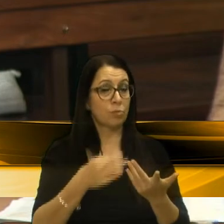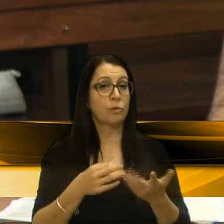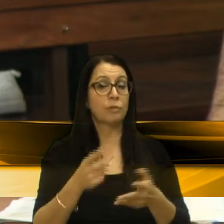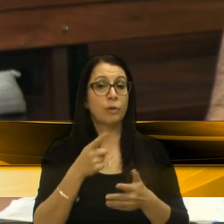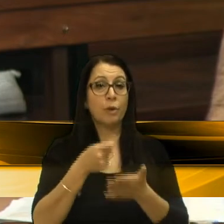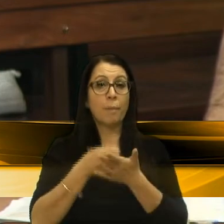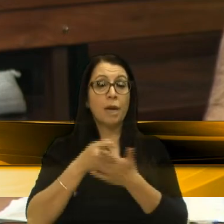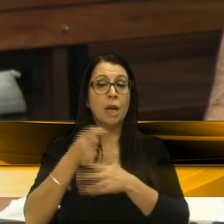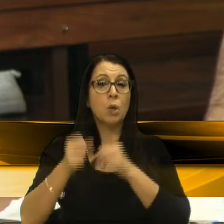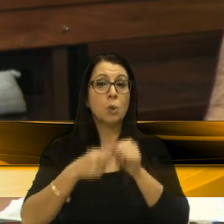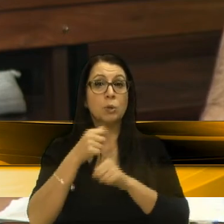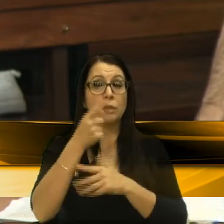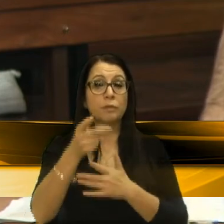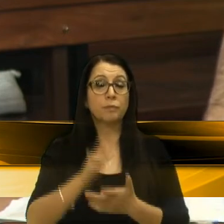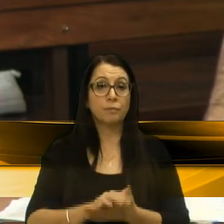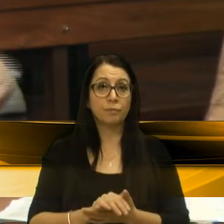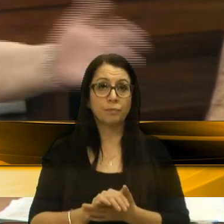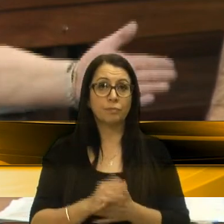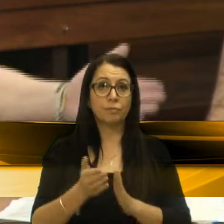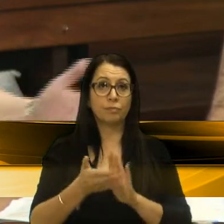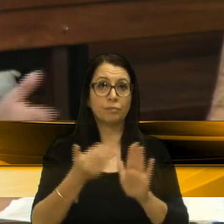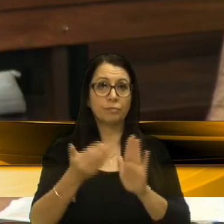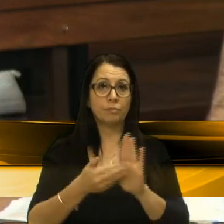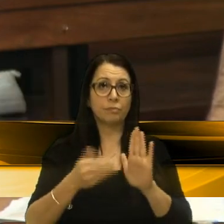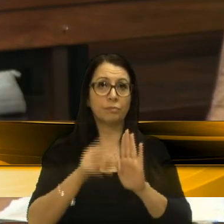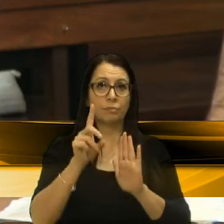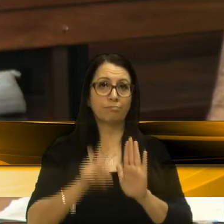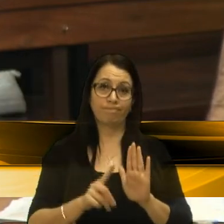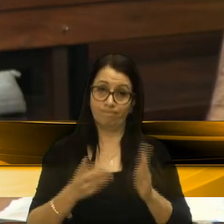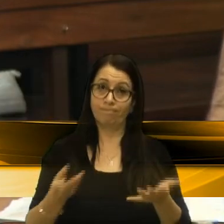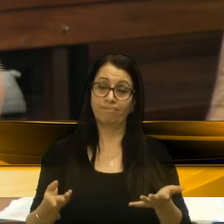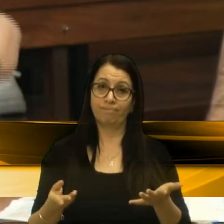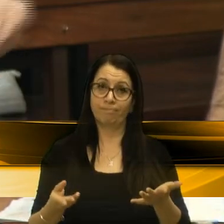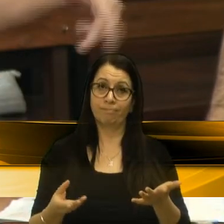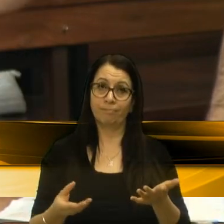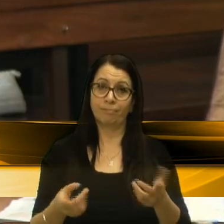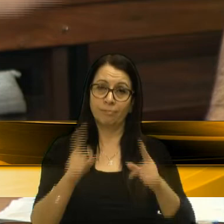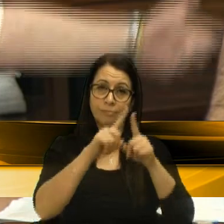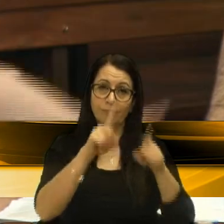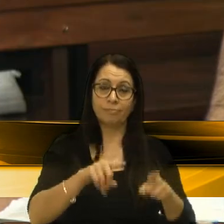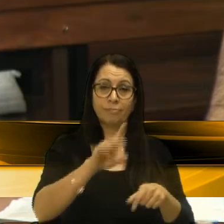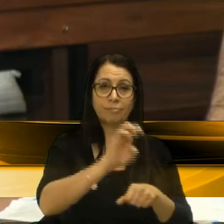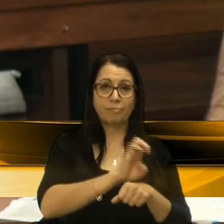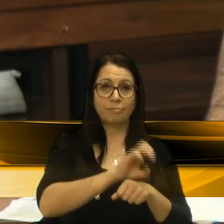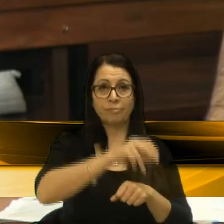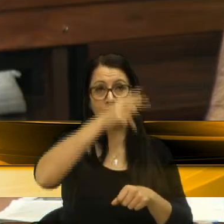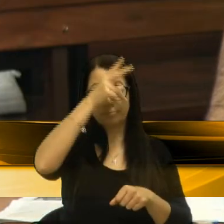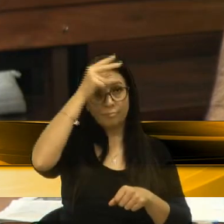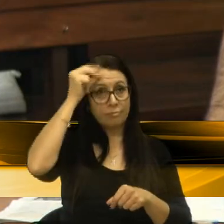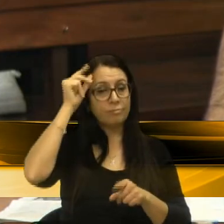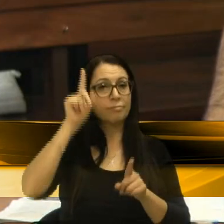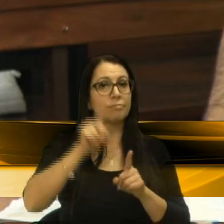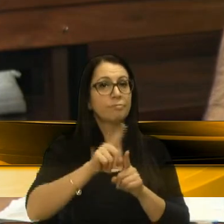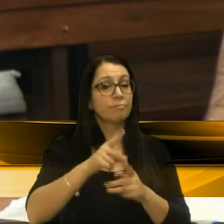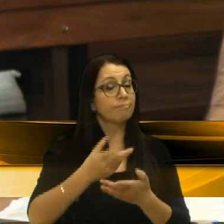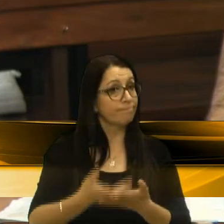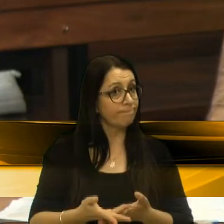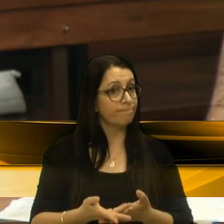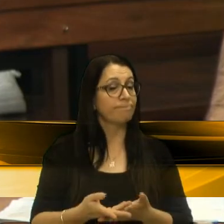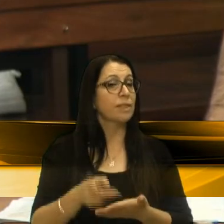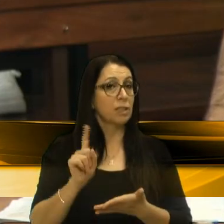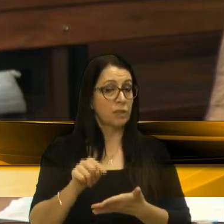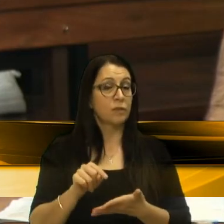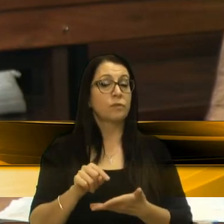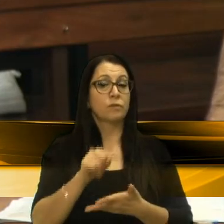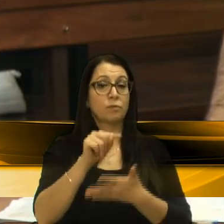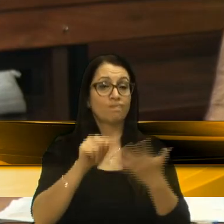no ano que vem a retirar direitos, né? Dos servidores estaduais, dos servidores municipais também, né? Então, essas